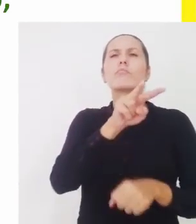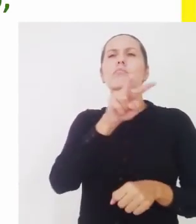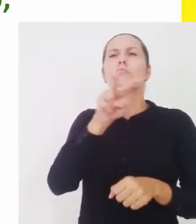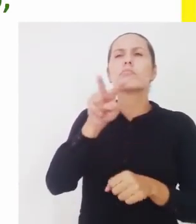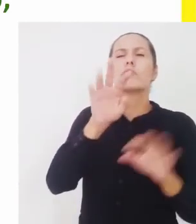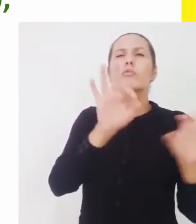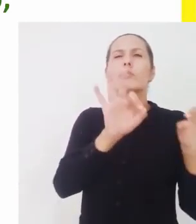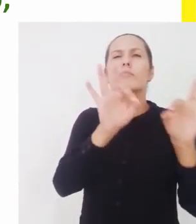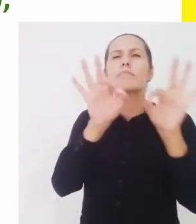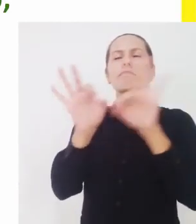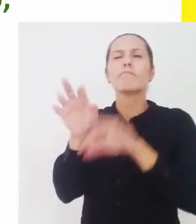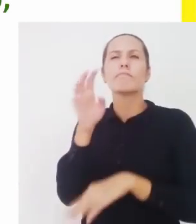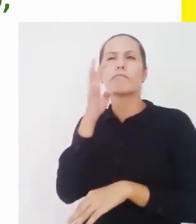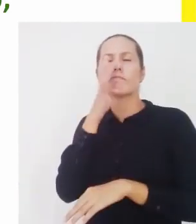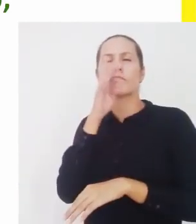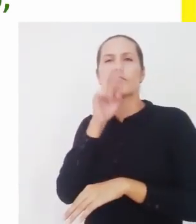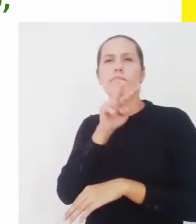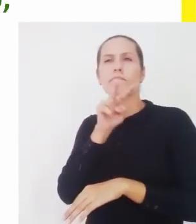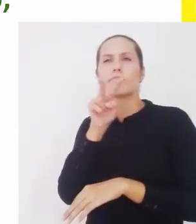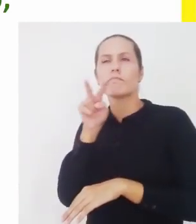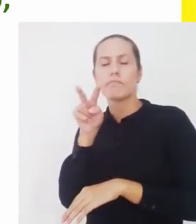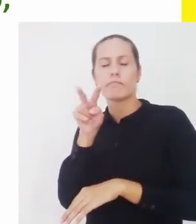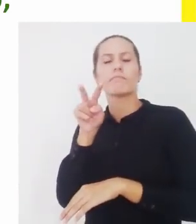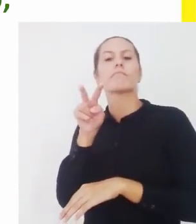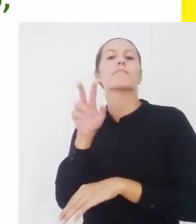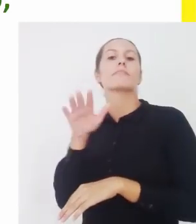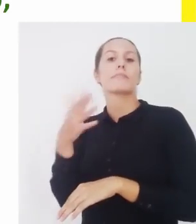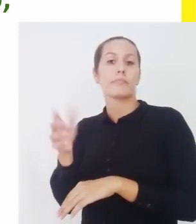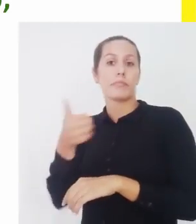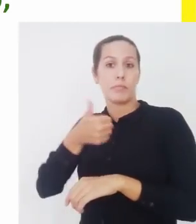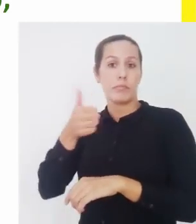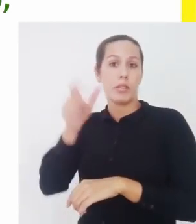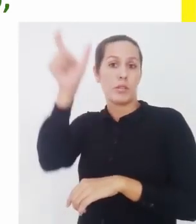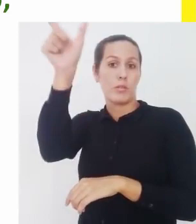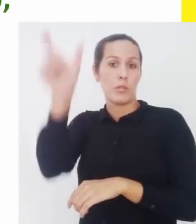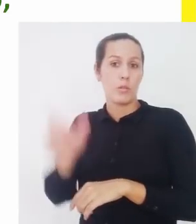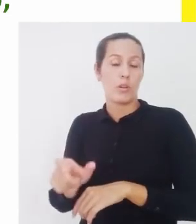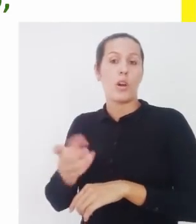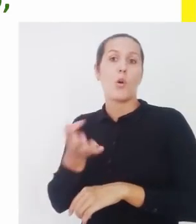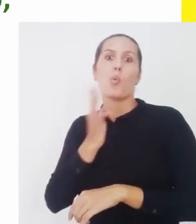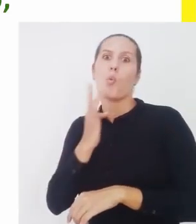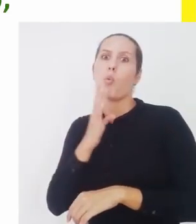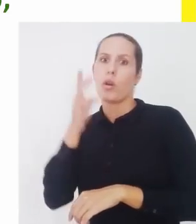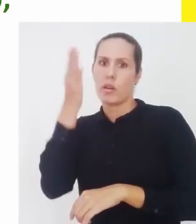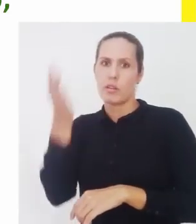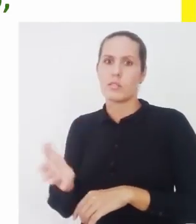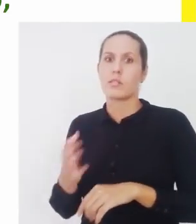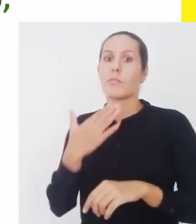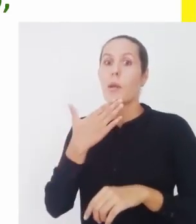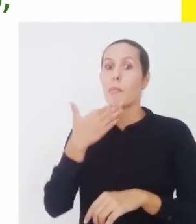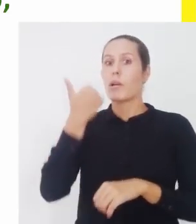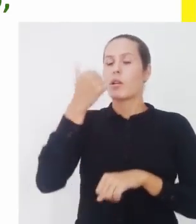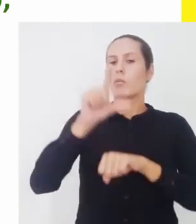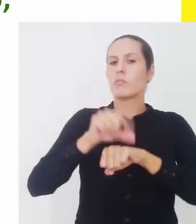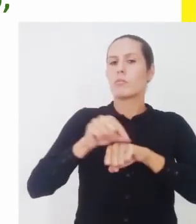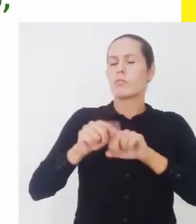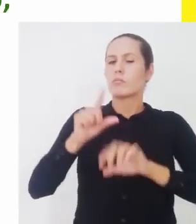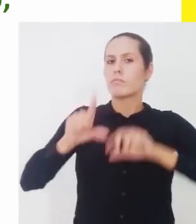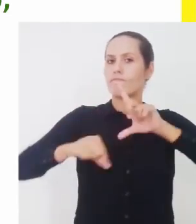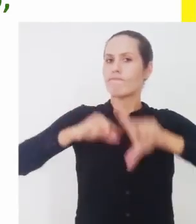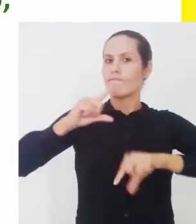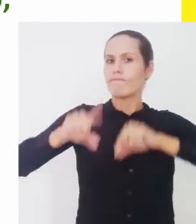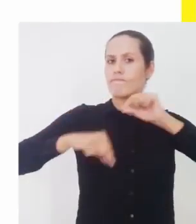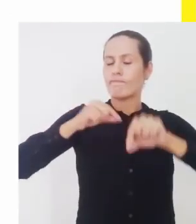bons argumentos, argumentos históricos, fatos, exemplos pessoais, exemplos